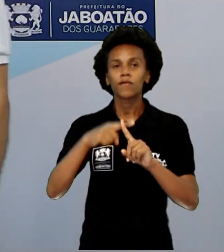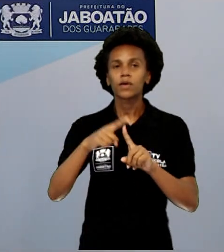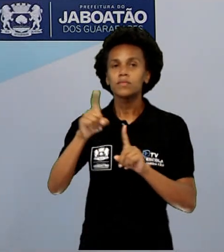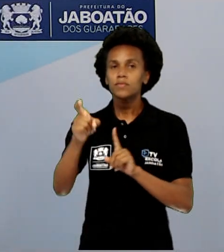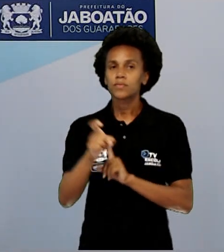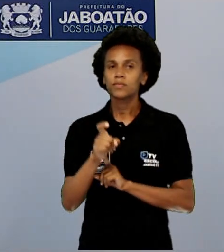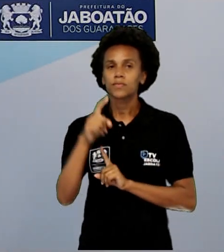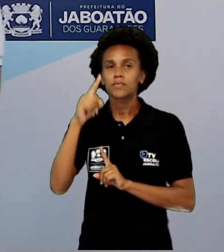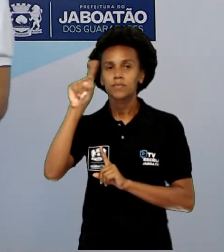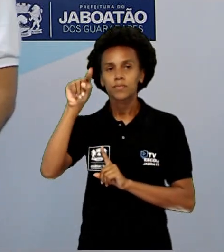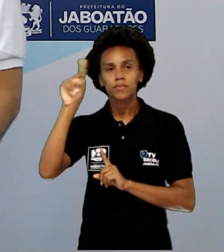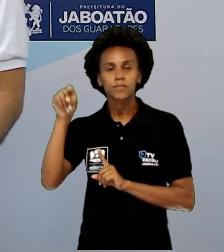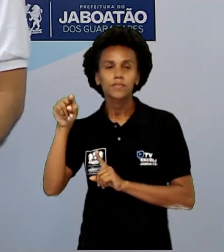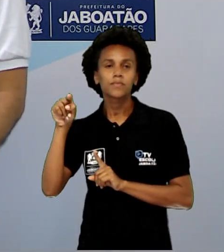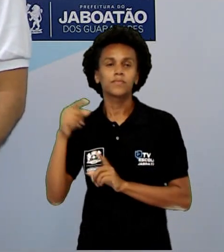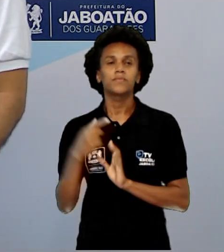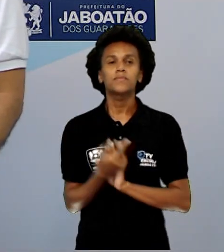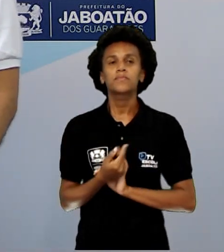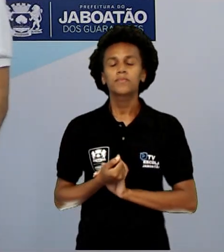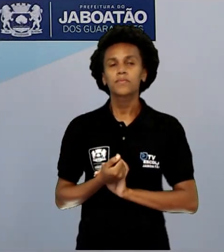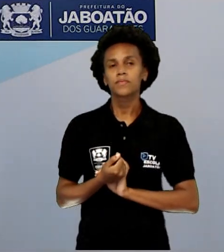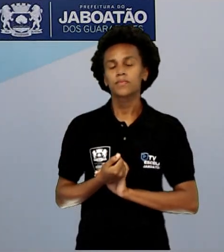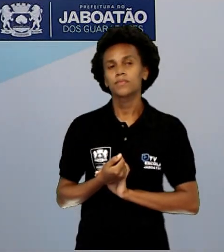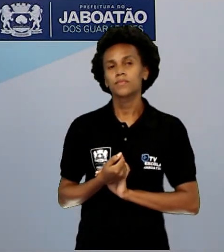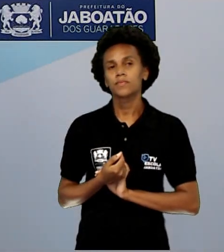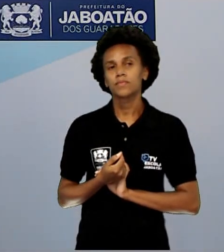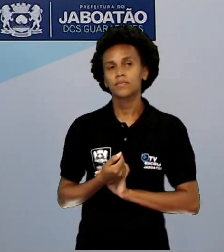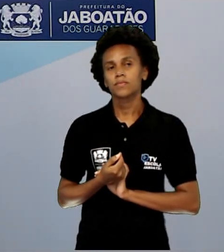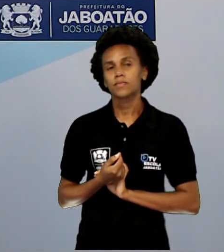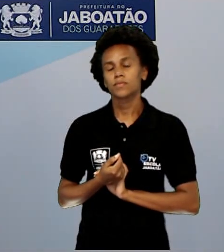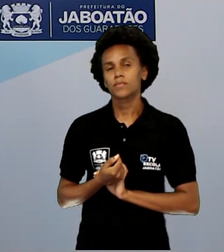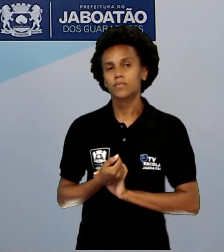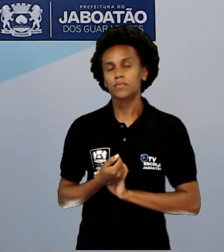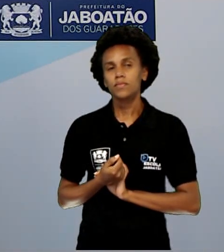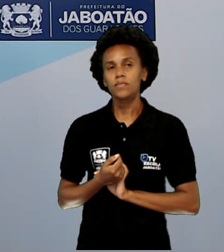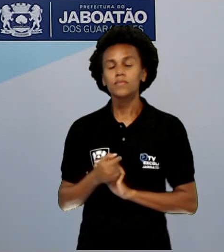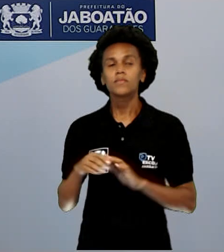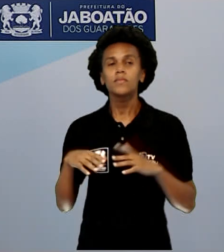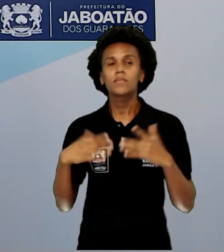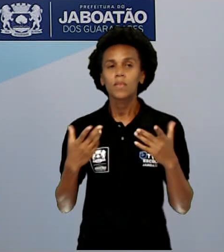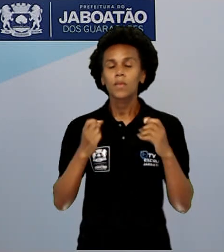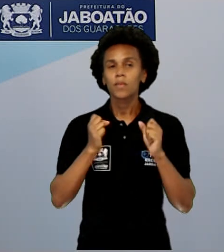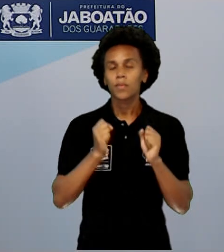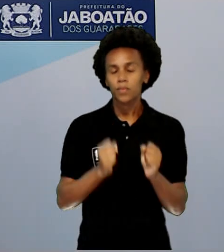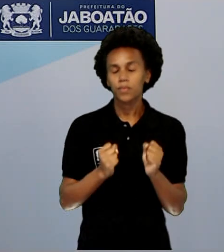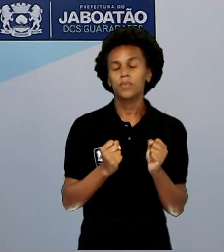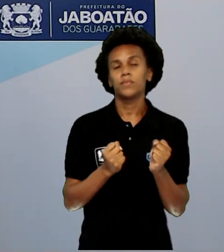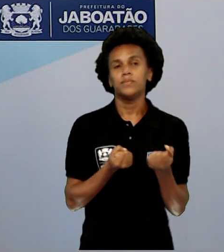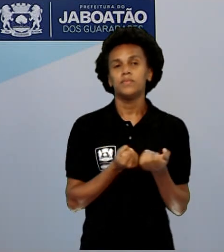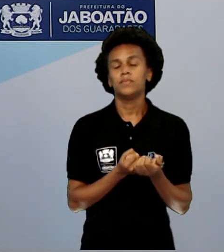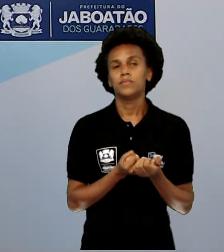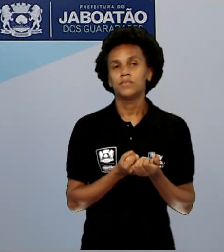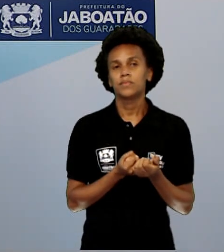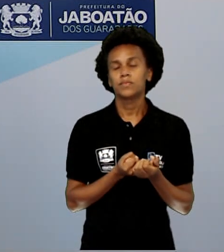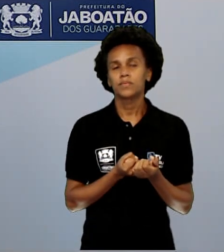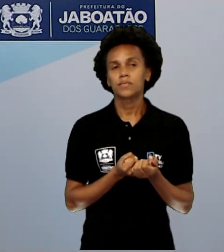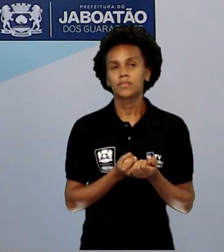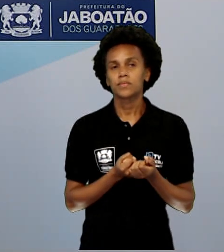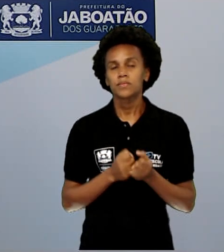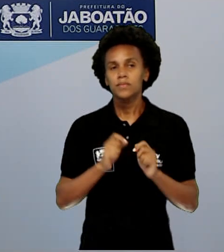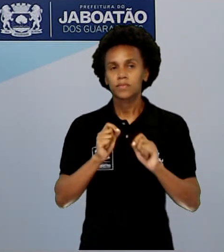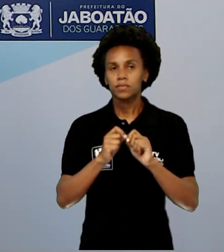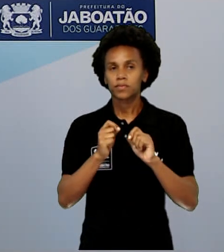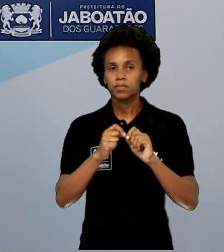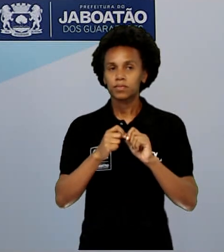E aí, quando eu faço isso, veja o que acontece aqui também. Eu posso fazer uma multiplicação distributiva com esse x, multiplicando por x',